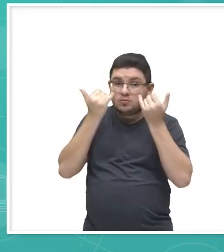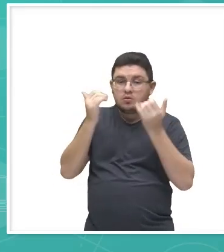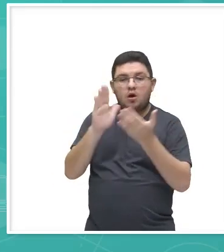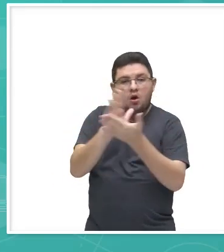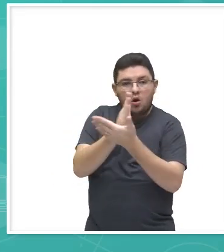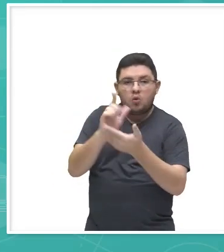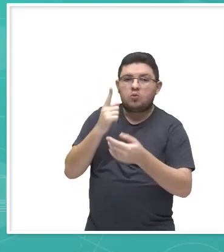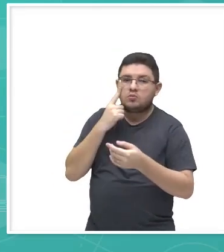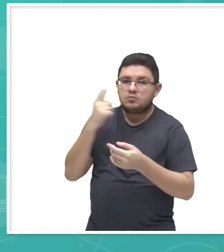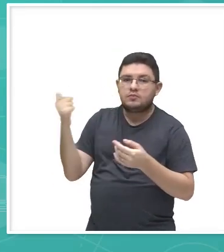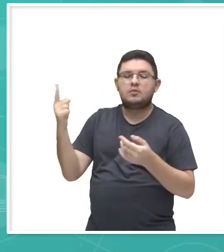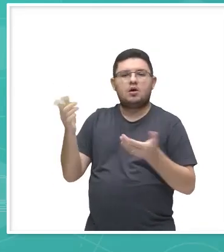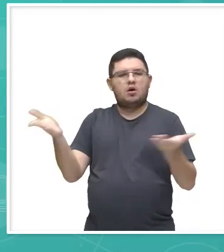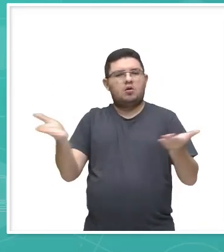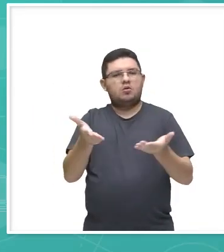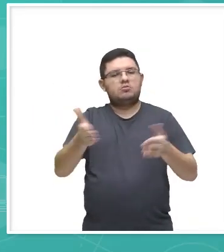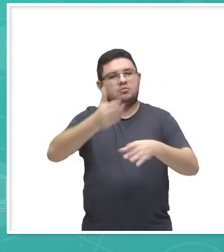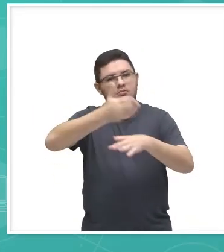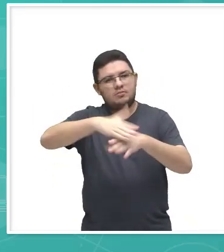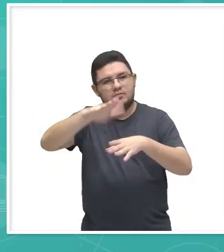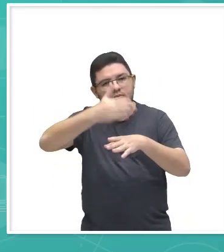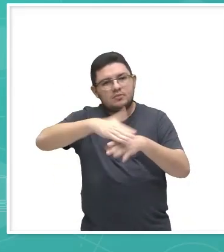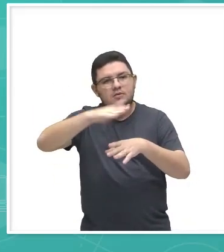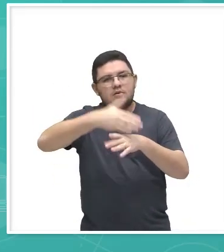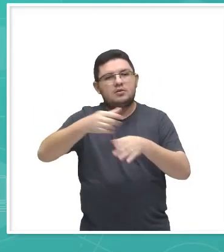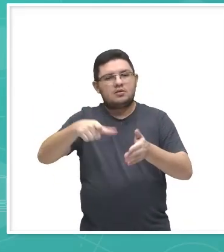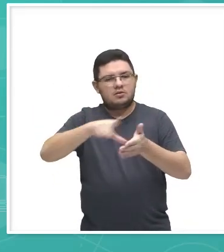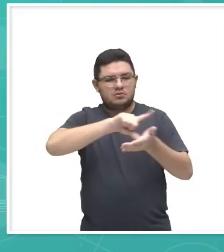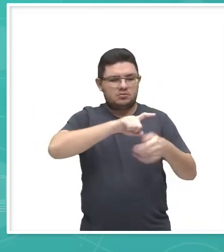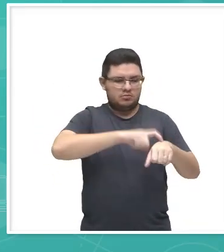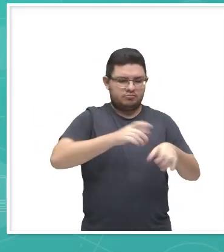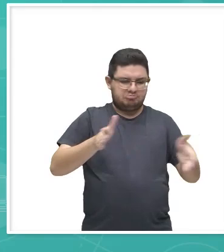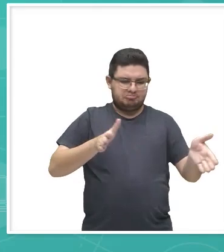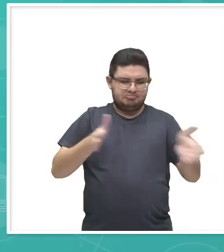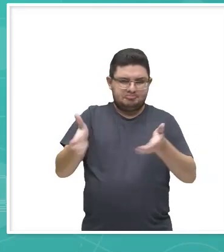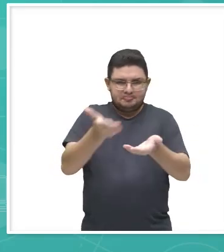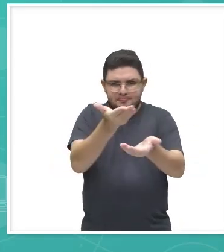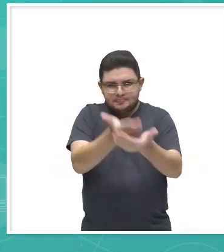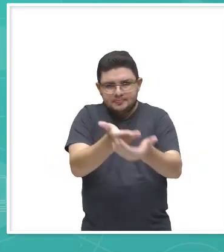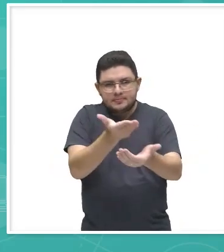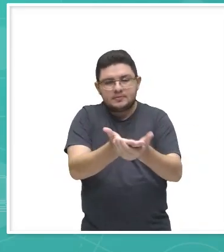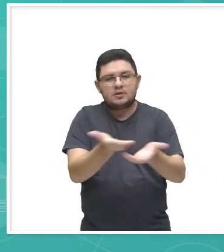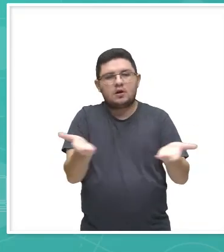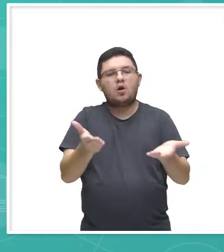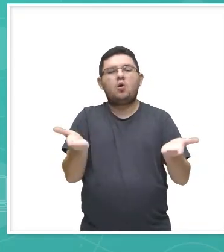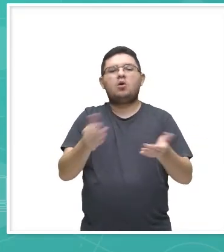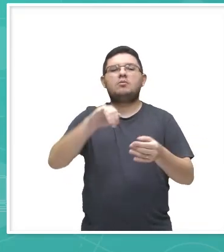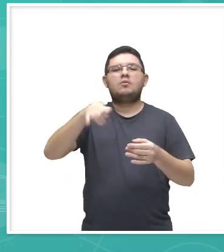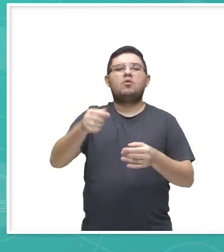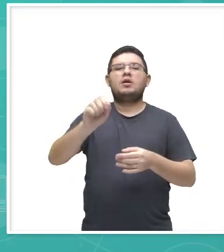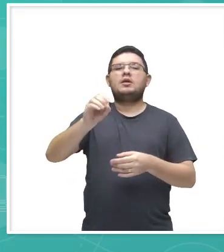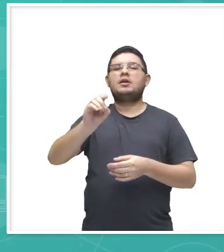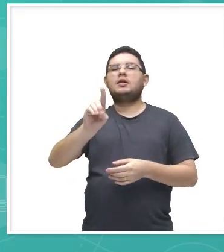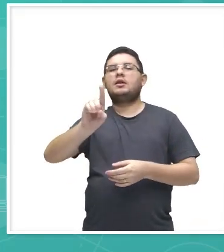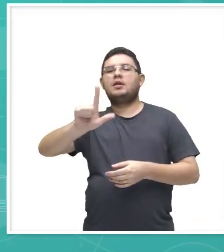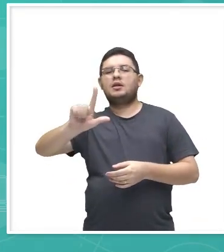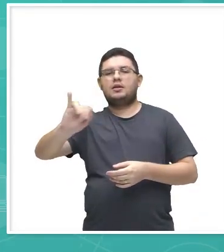vamos aí praticar o que a gente viu aí durante essa aula nas nossas atividades da DLI.